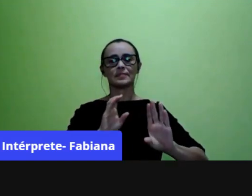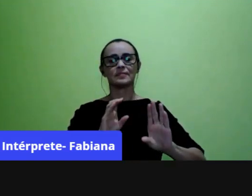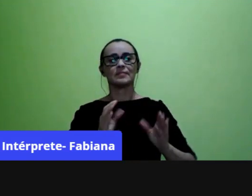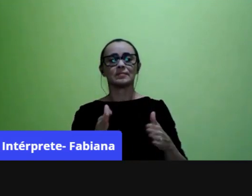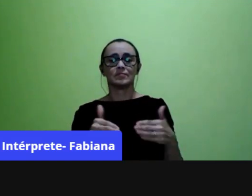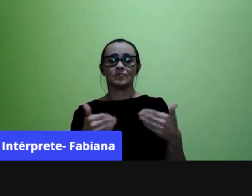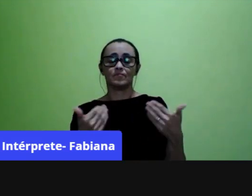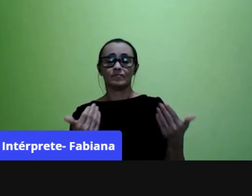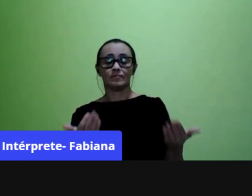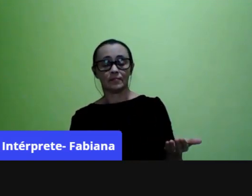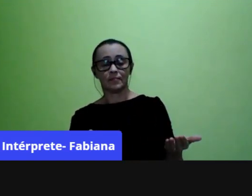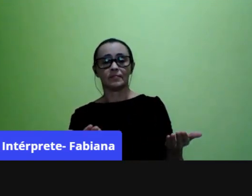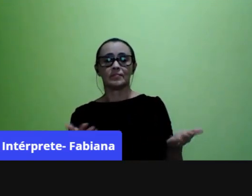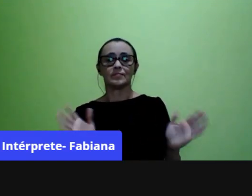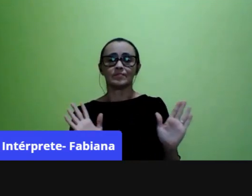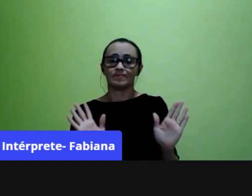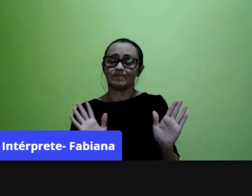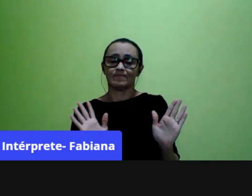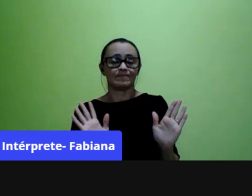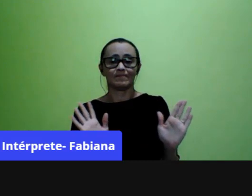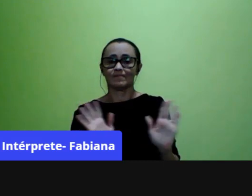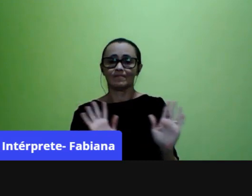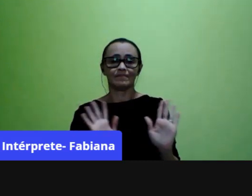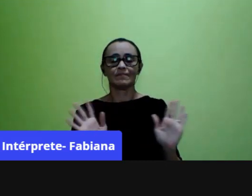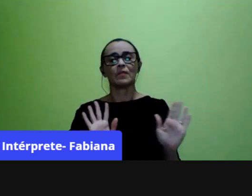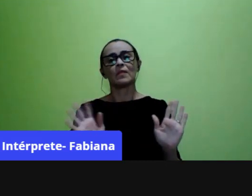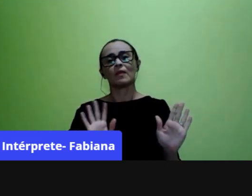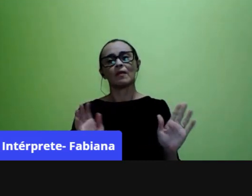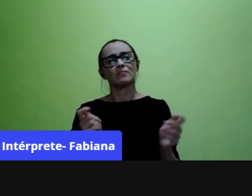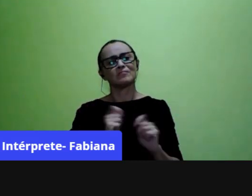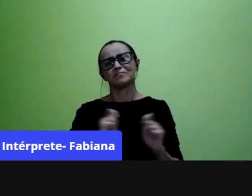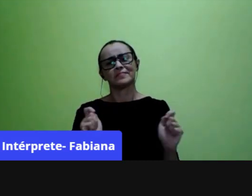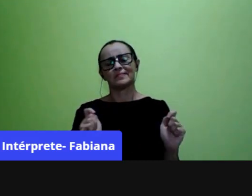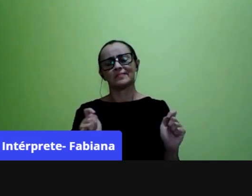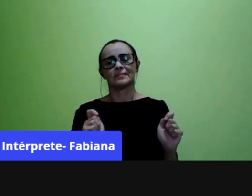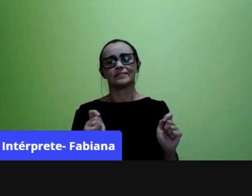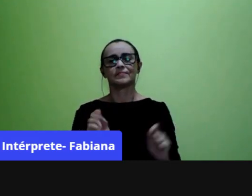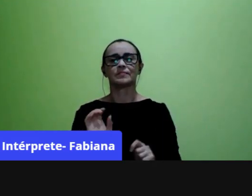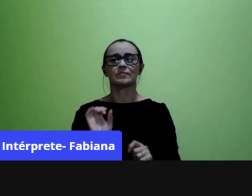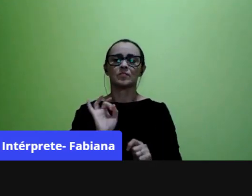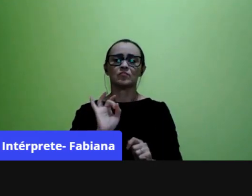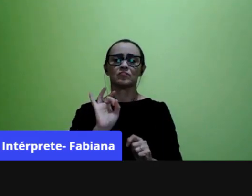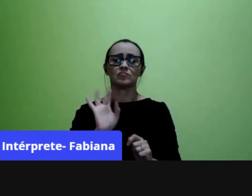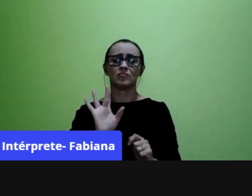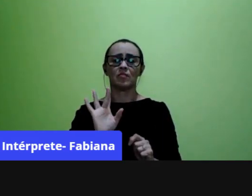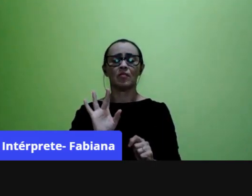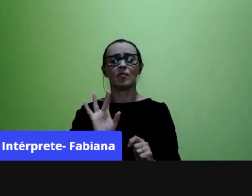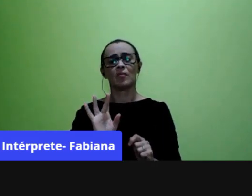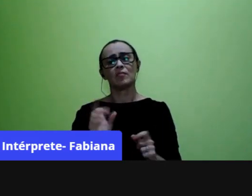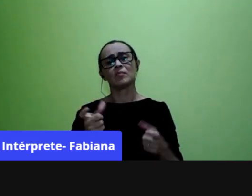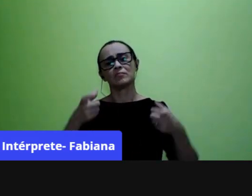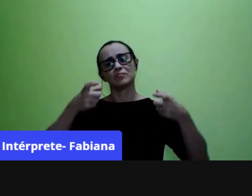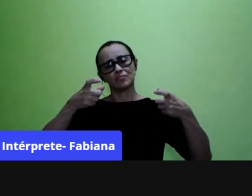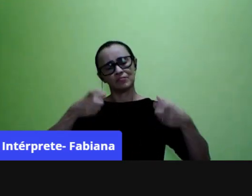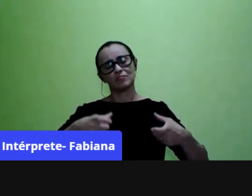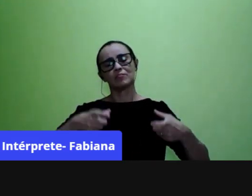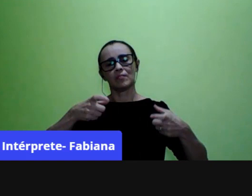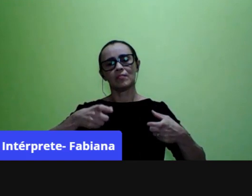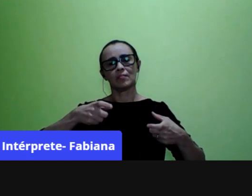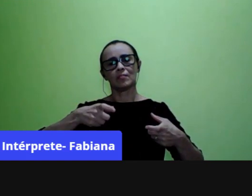de iluminação não se faz necessário. Só a iluminação da lâmpada mesmo do ambiente já dá